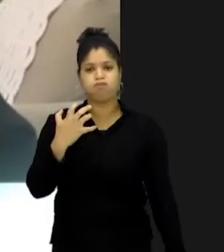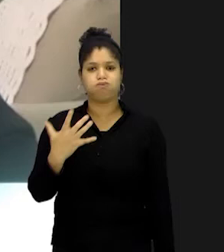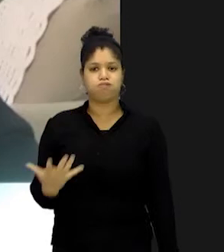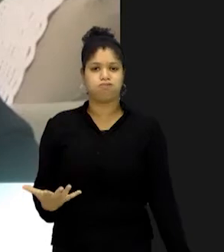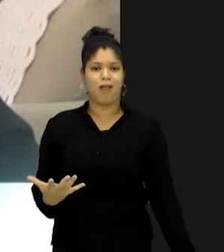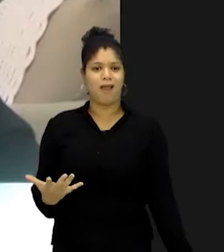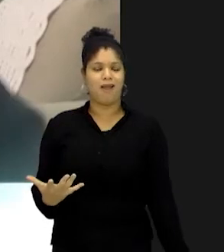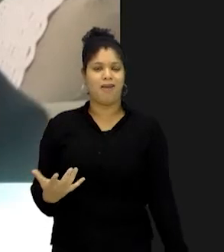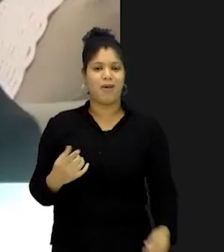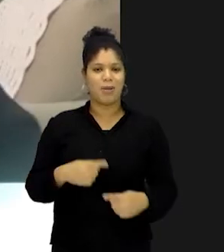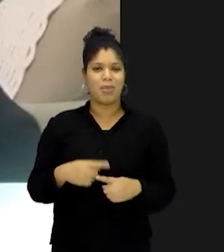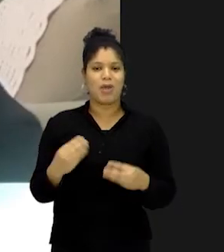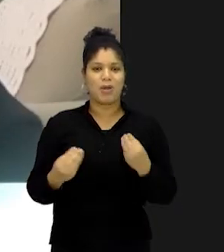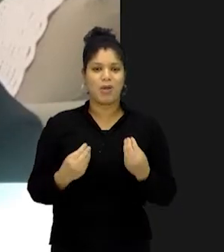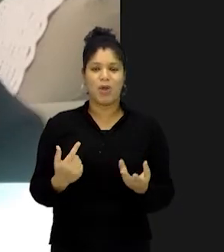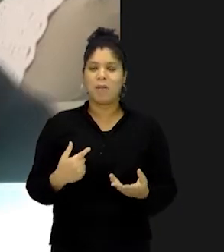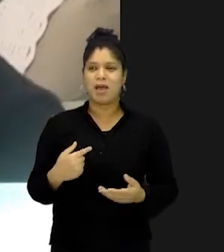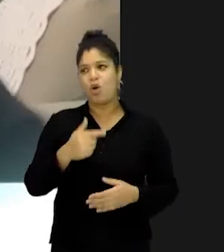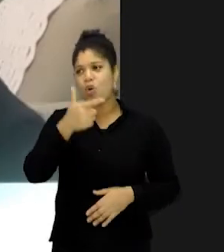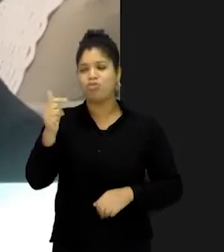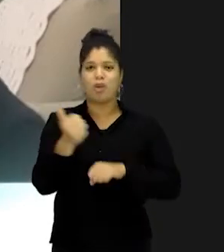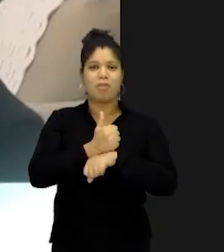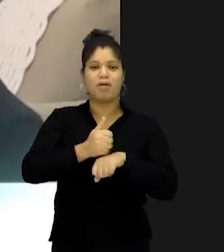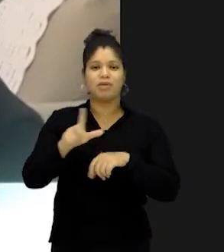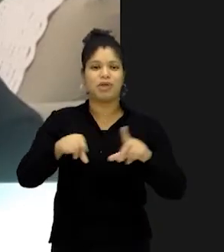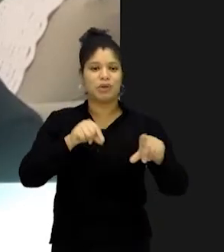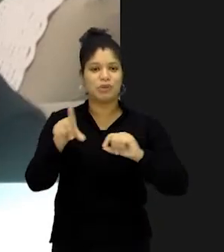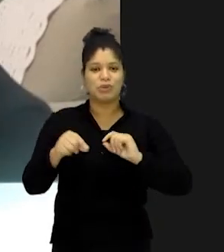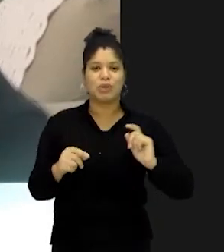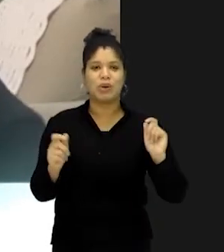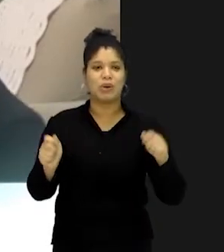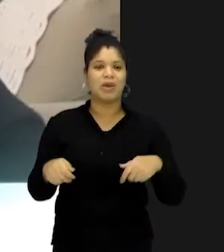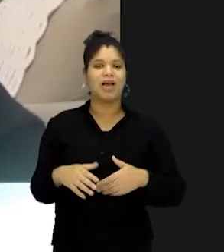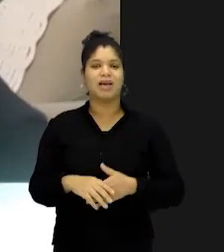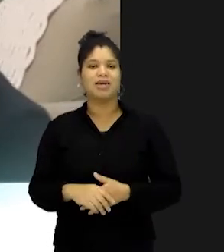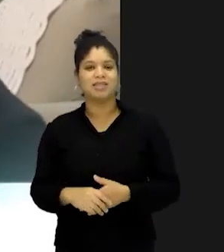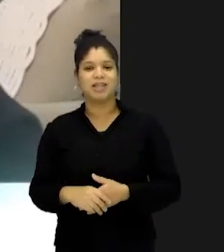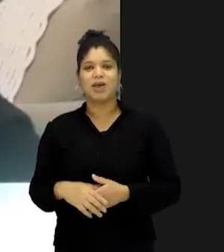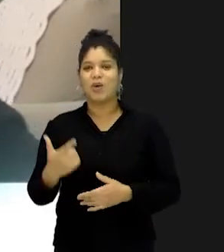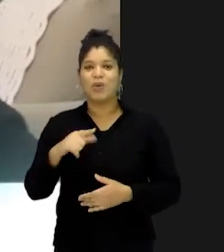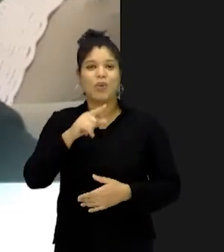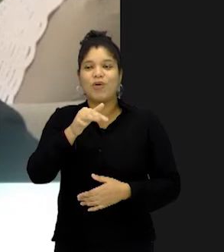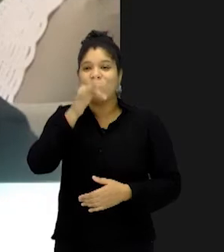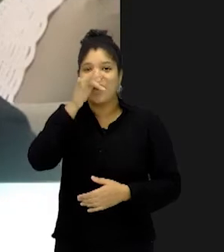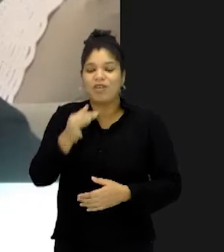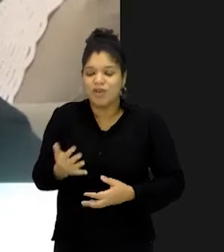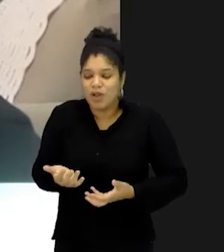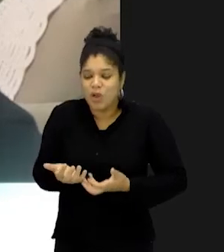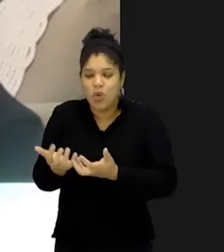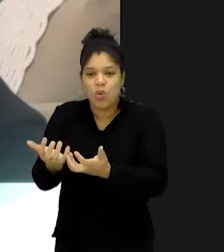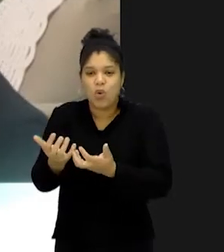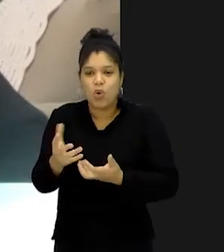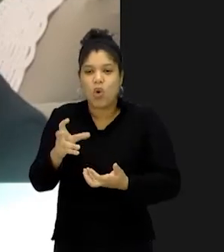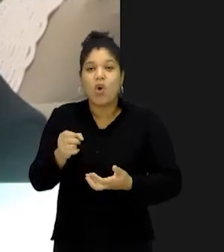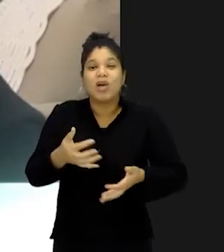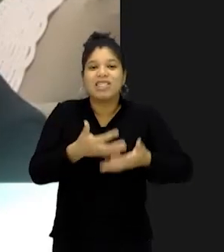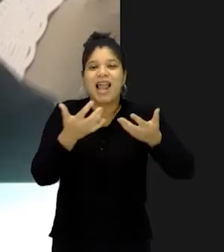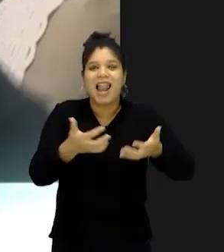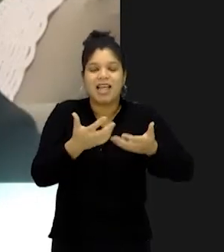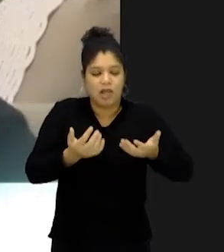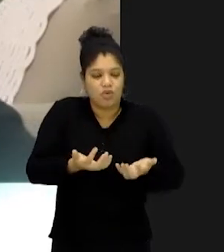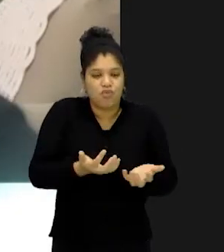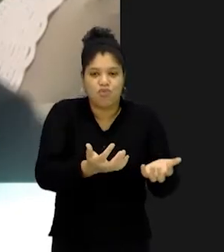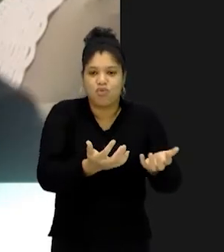revoltado, porque eu falo, não, eu vou mudar de profissão, eu vou fazer horta, eu vou fazer outra coisa que